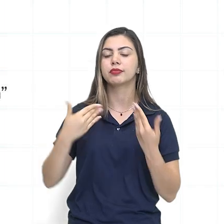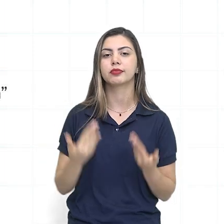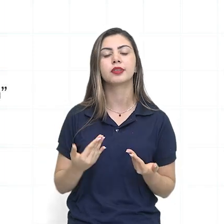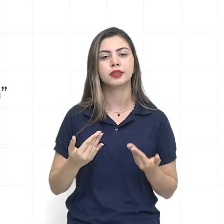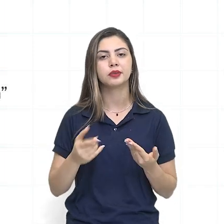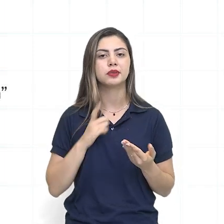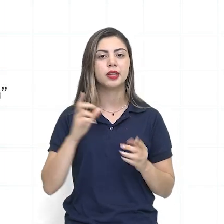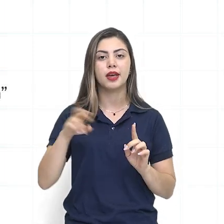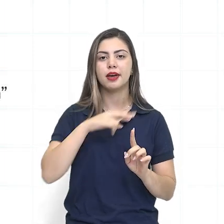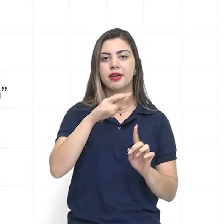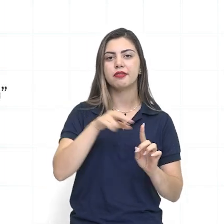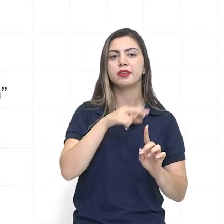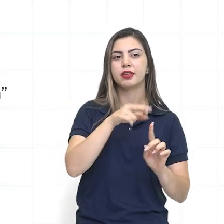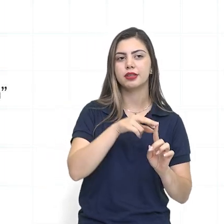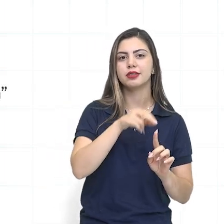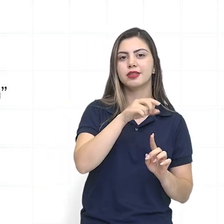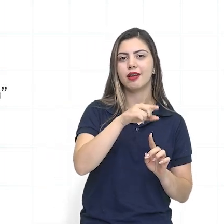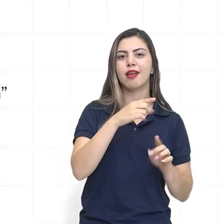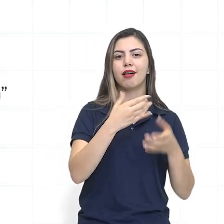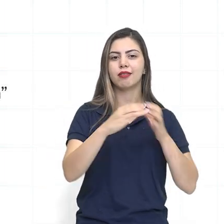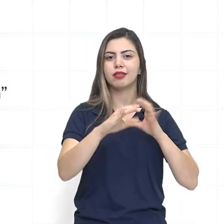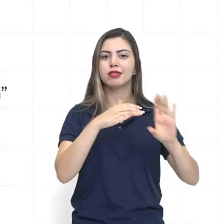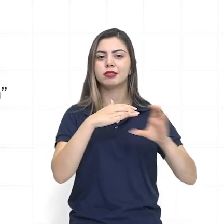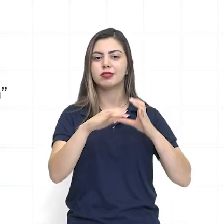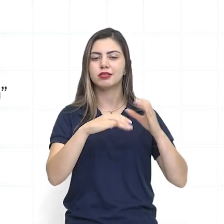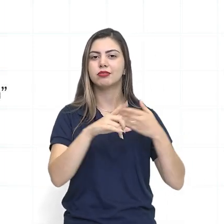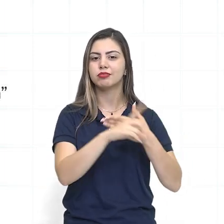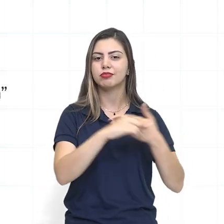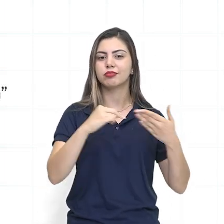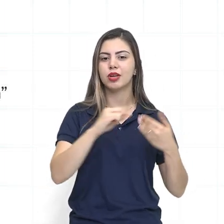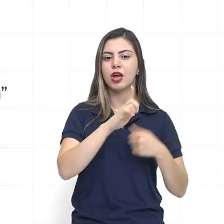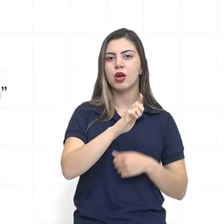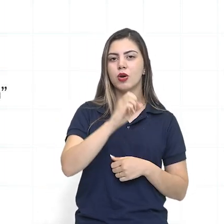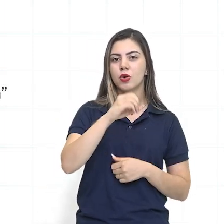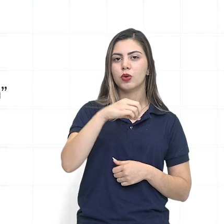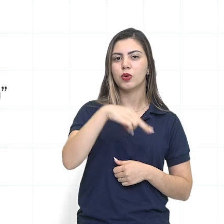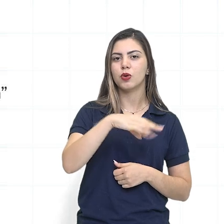justamente faz a gente lembrar lá a Canção do Exílio de Gonçalves Dias.